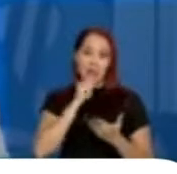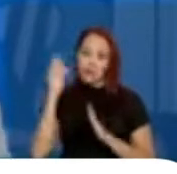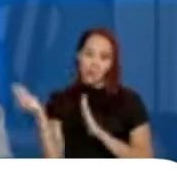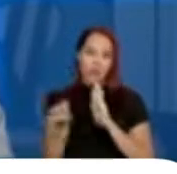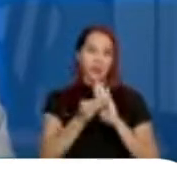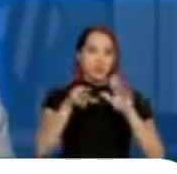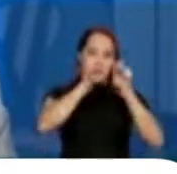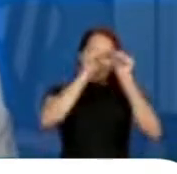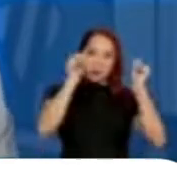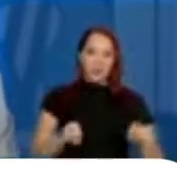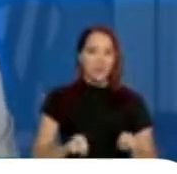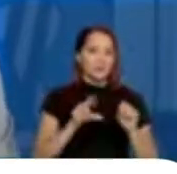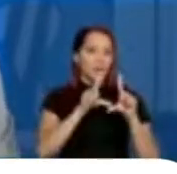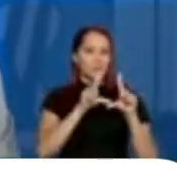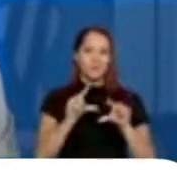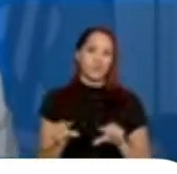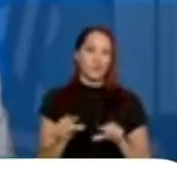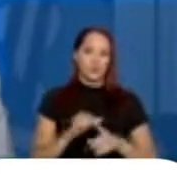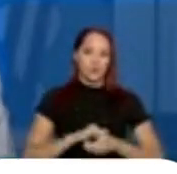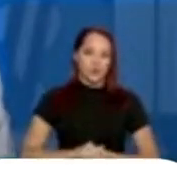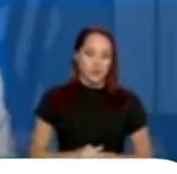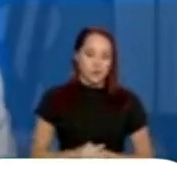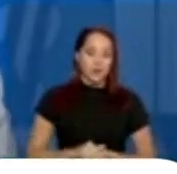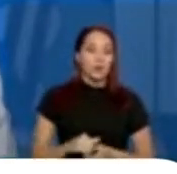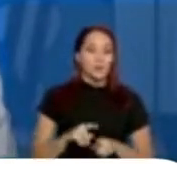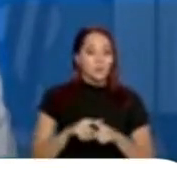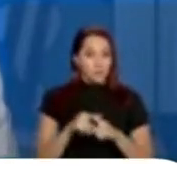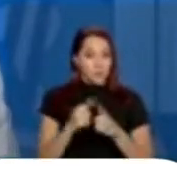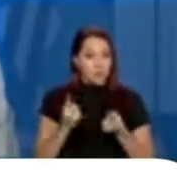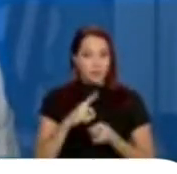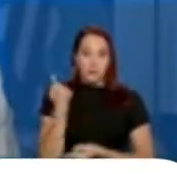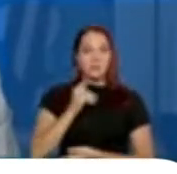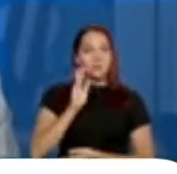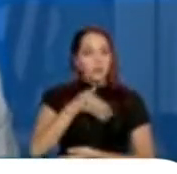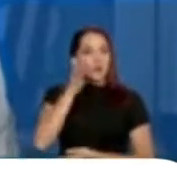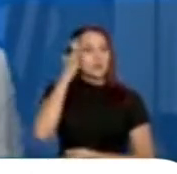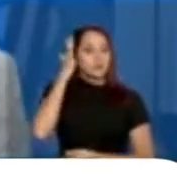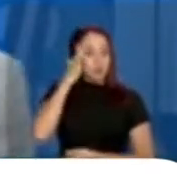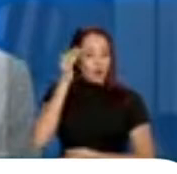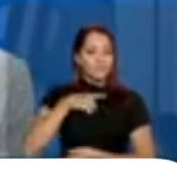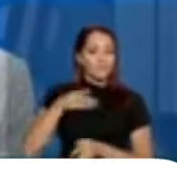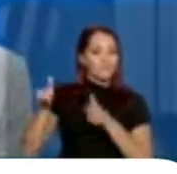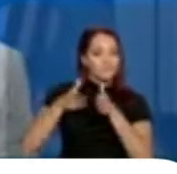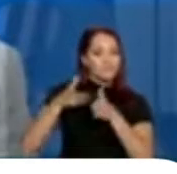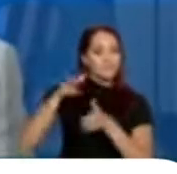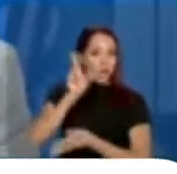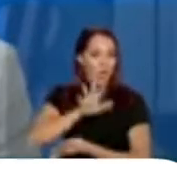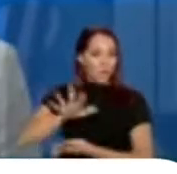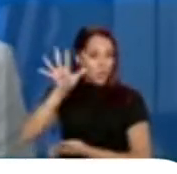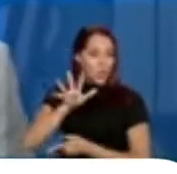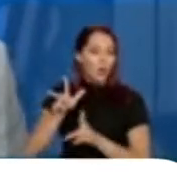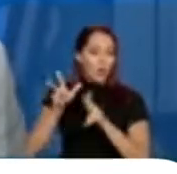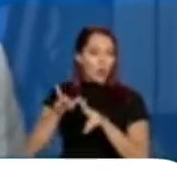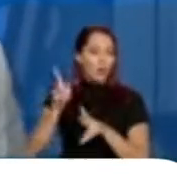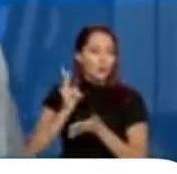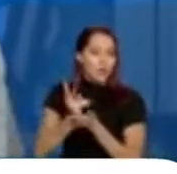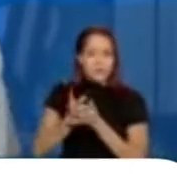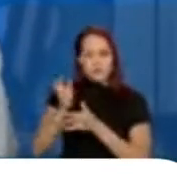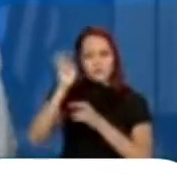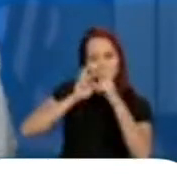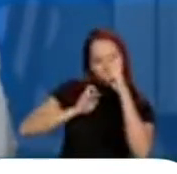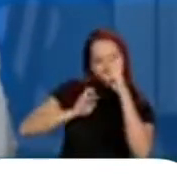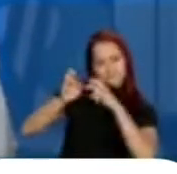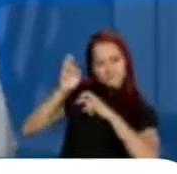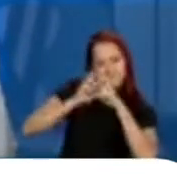sistema é pequena, não é tão elevada, mas sabemos que temos em algumas regiões, como estamos monitorando em várias